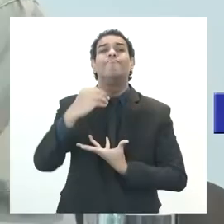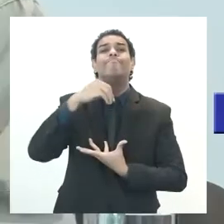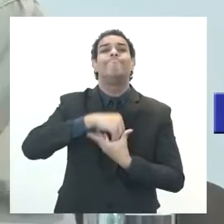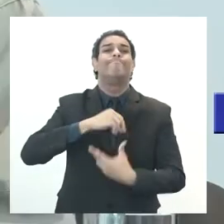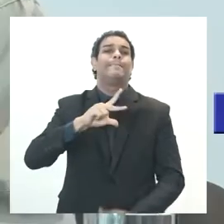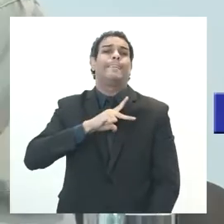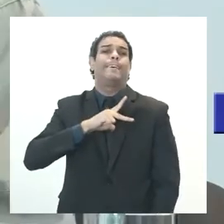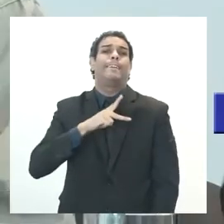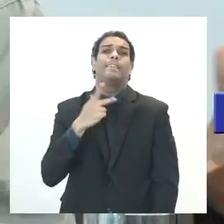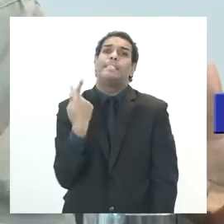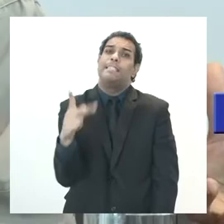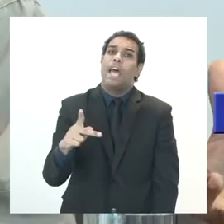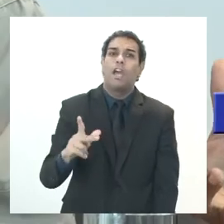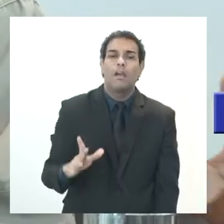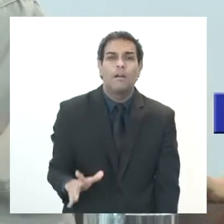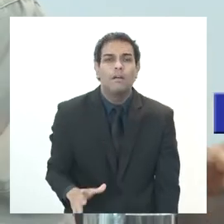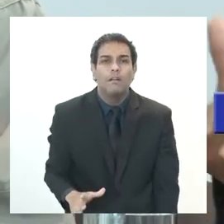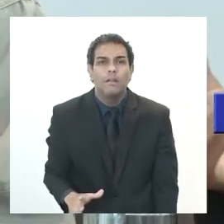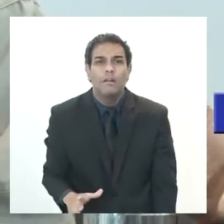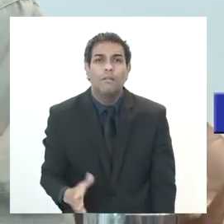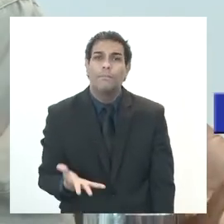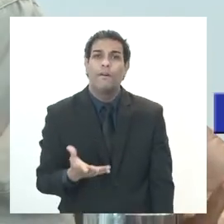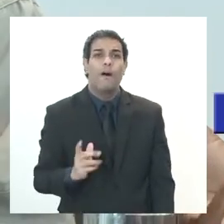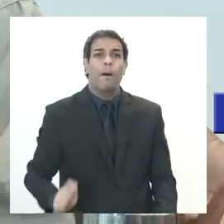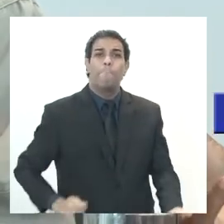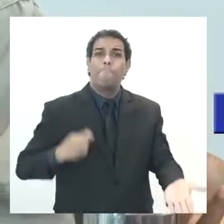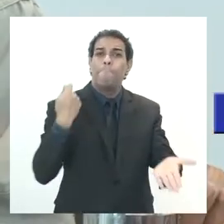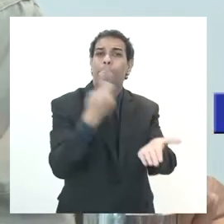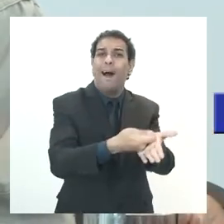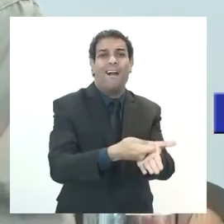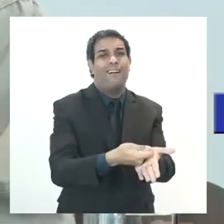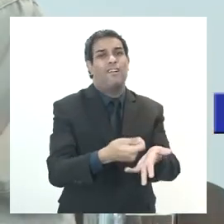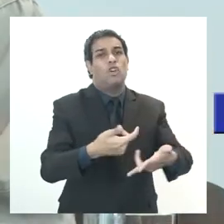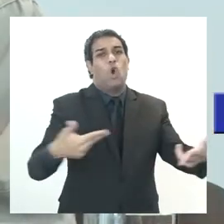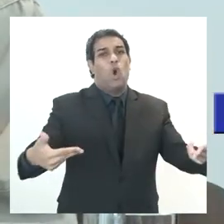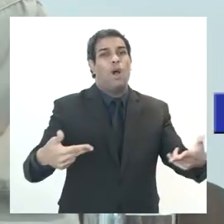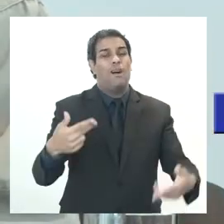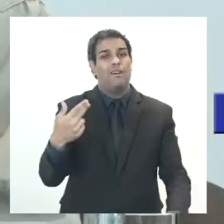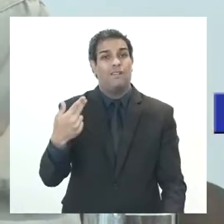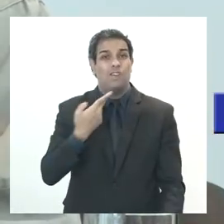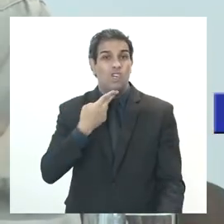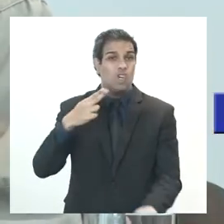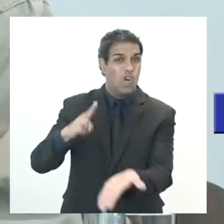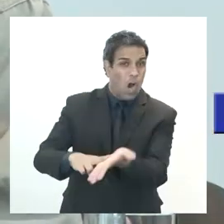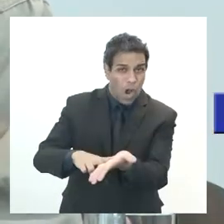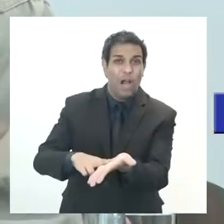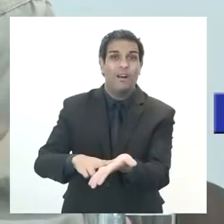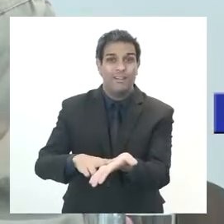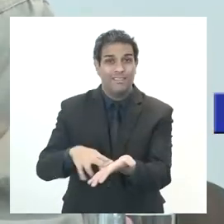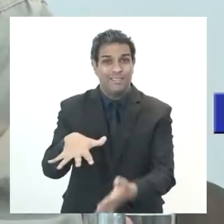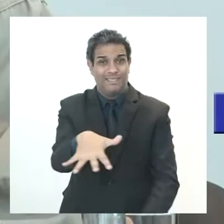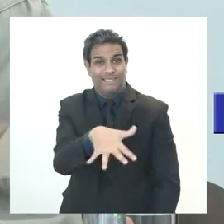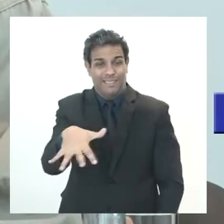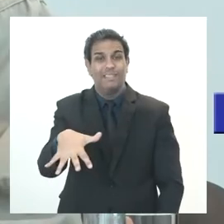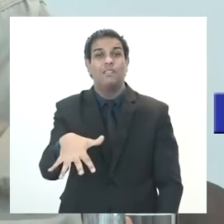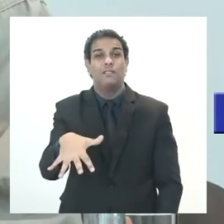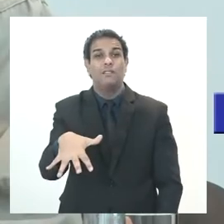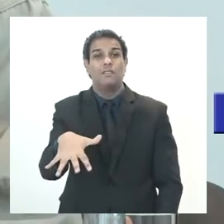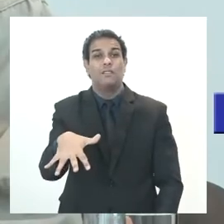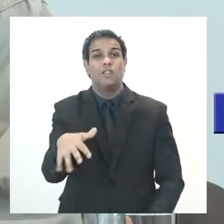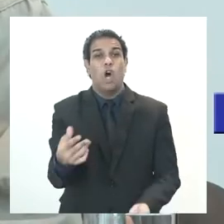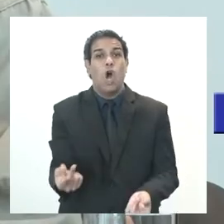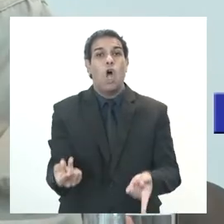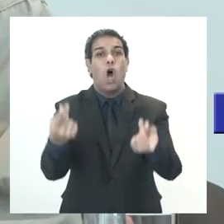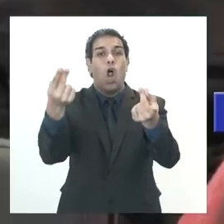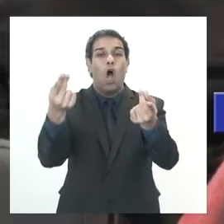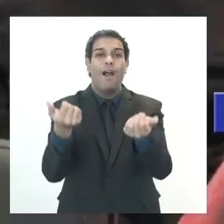próprio ele tá gastando o erário público porque o correio parte desse desse dos lucros ele vai